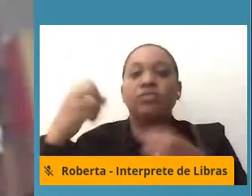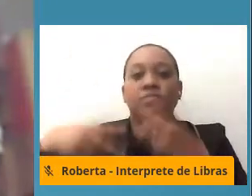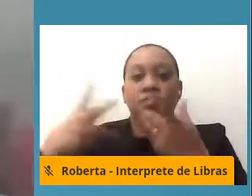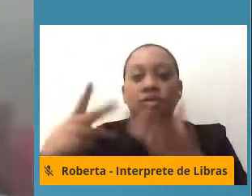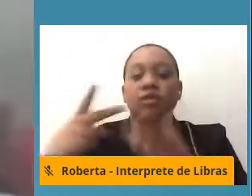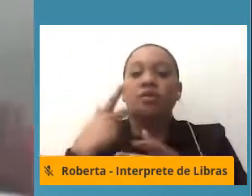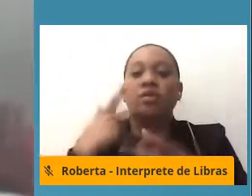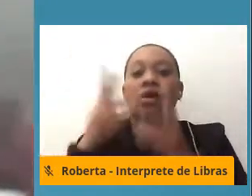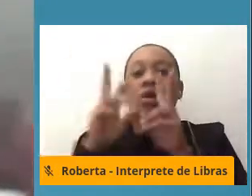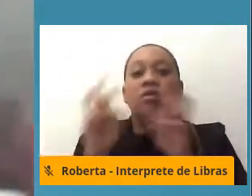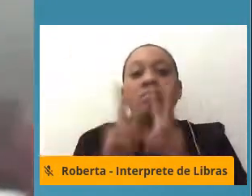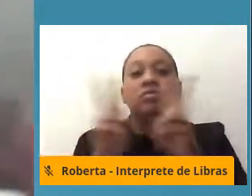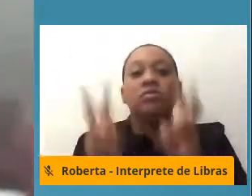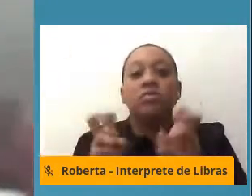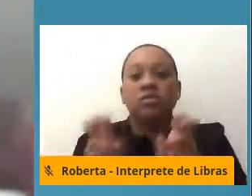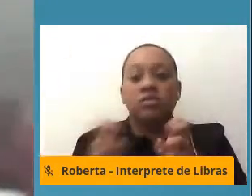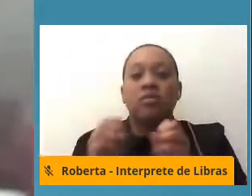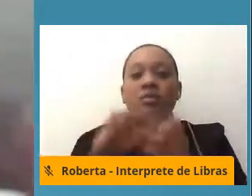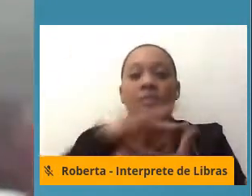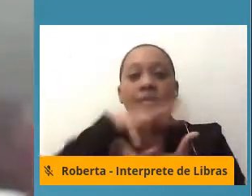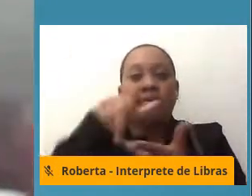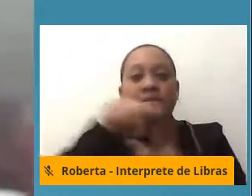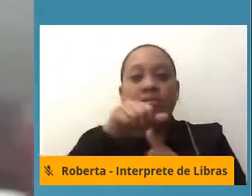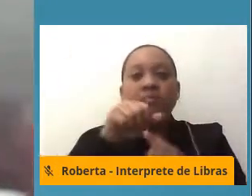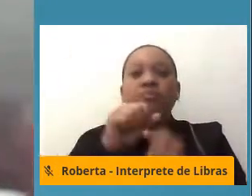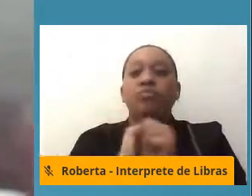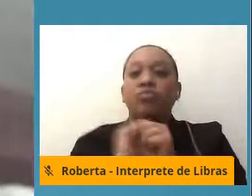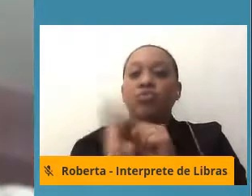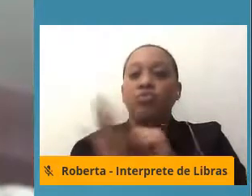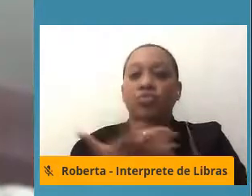né? De onde foi que começou,